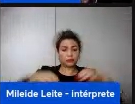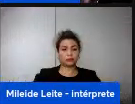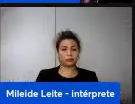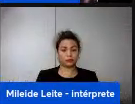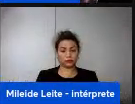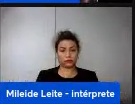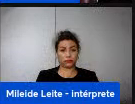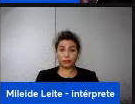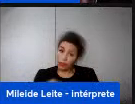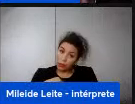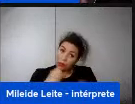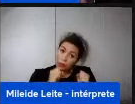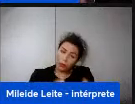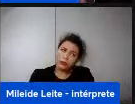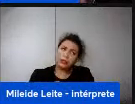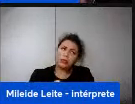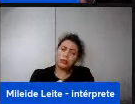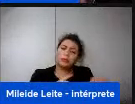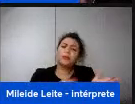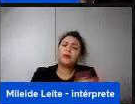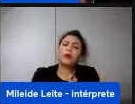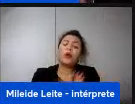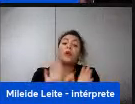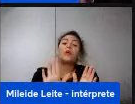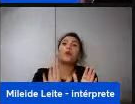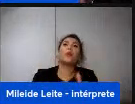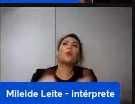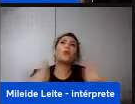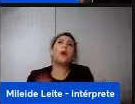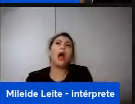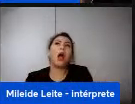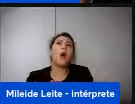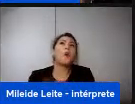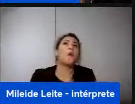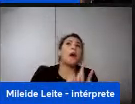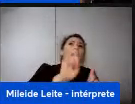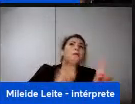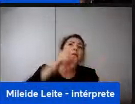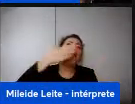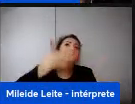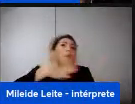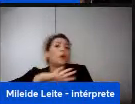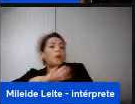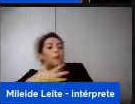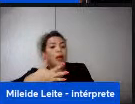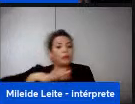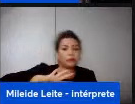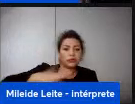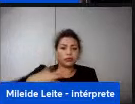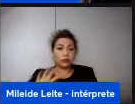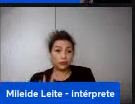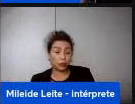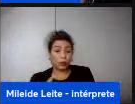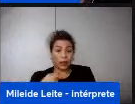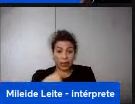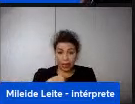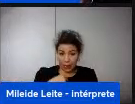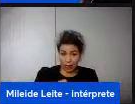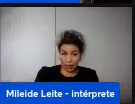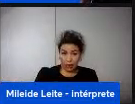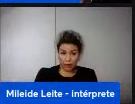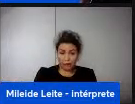né, eu poderia me perguntar, por exemplo, qual é a possibilidade, né, de que eu estou no mês